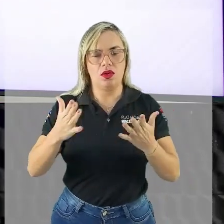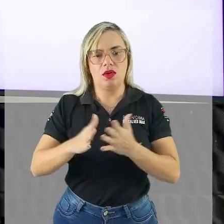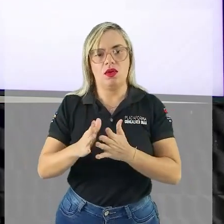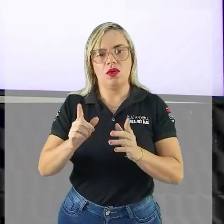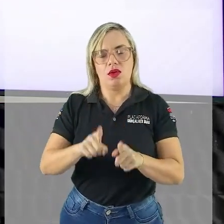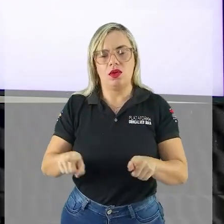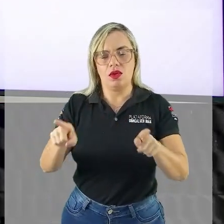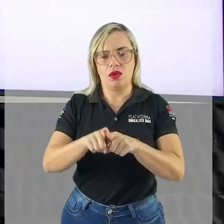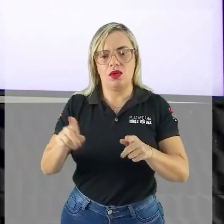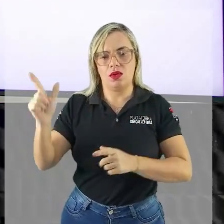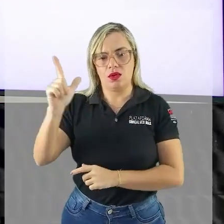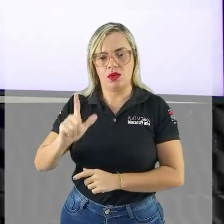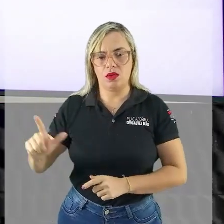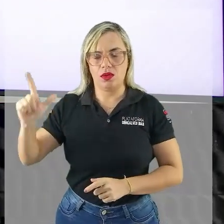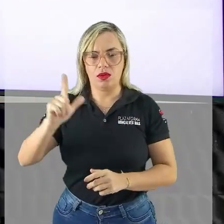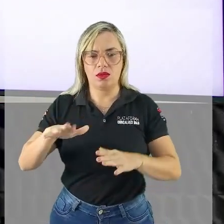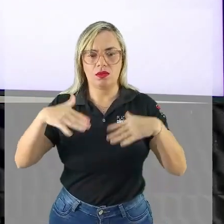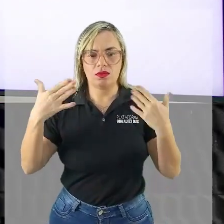até mesmo literária.